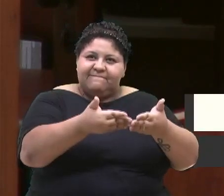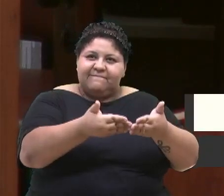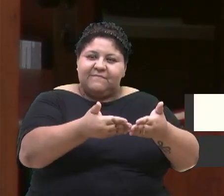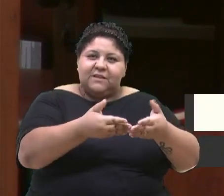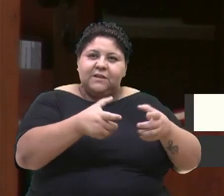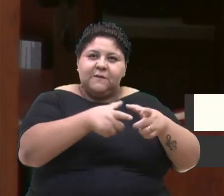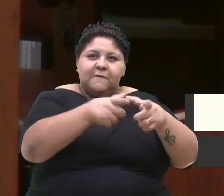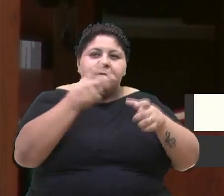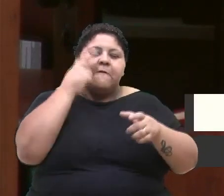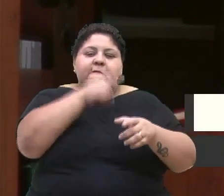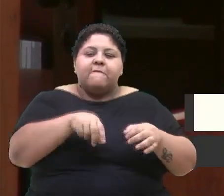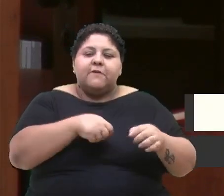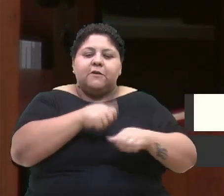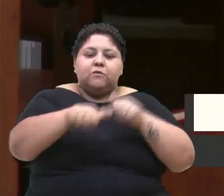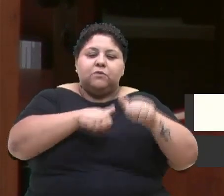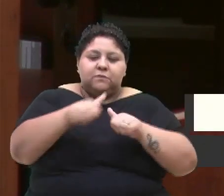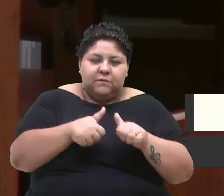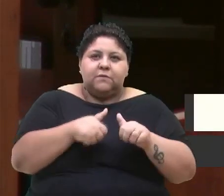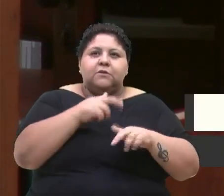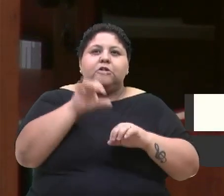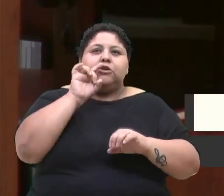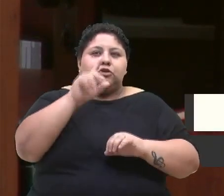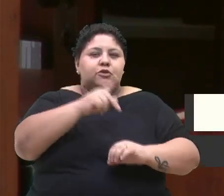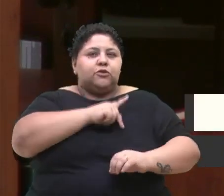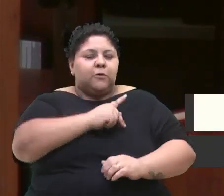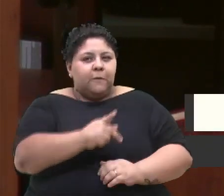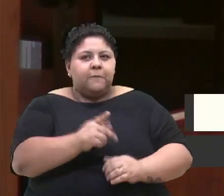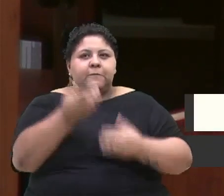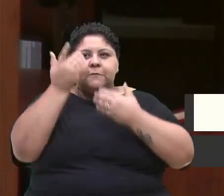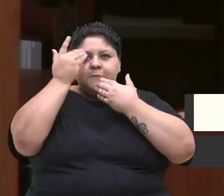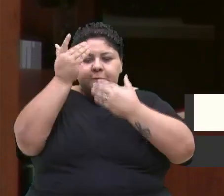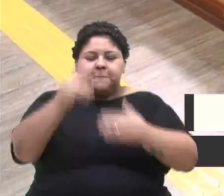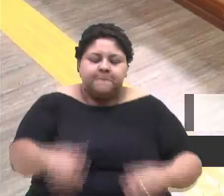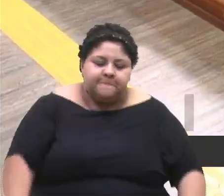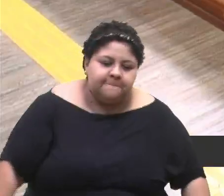mudanças com relação a isso. Era isso, senhor presidente, muito obrigada. Obrigado.